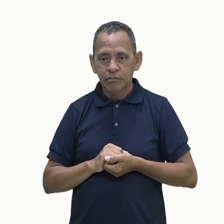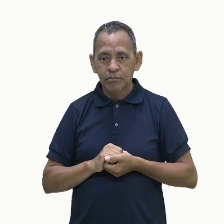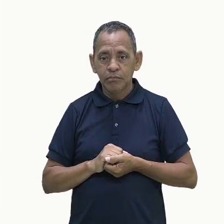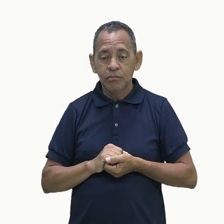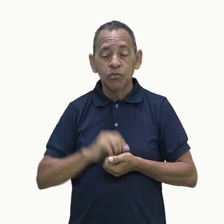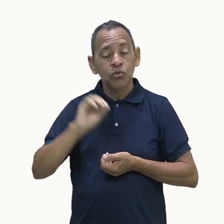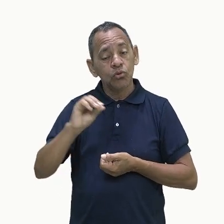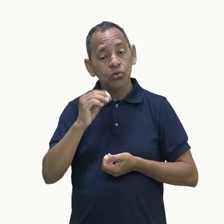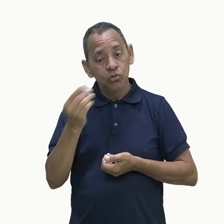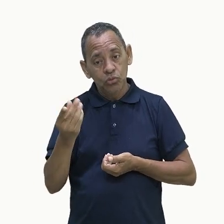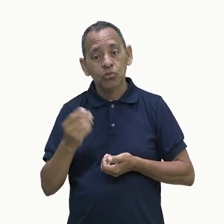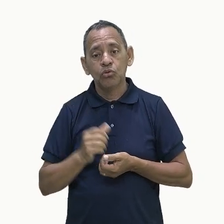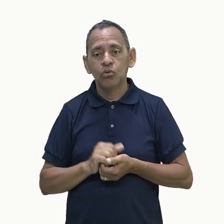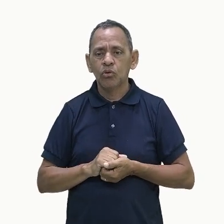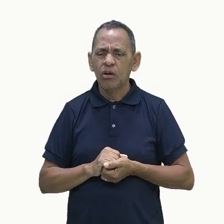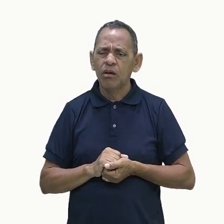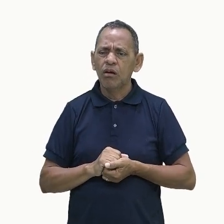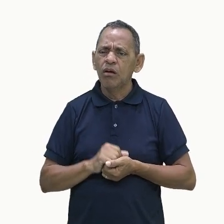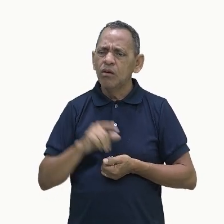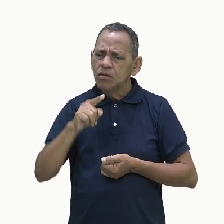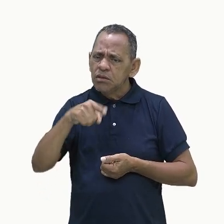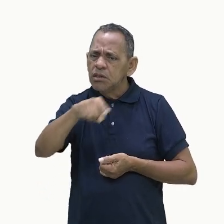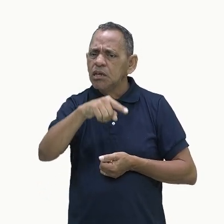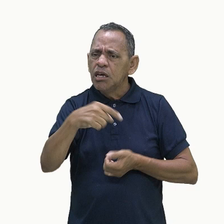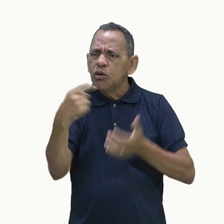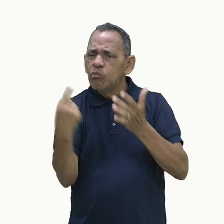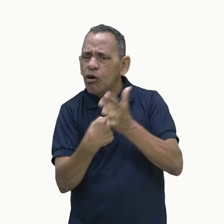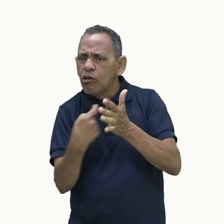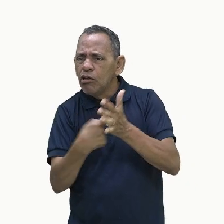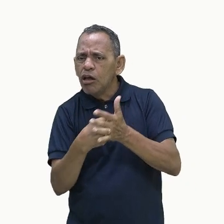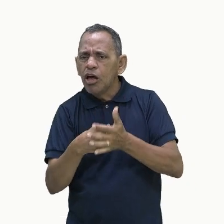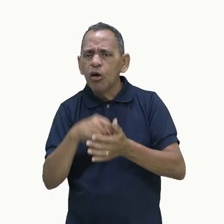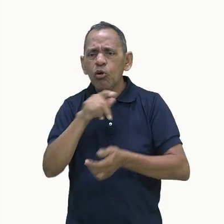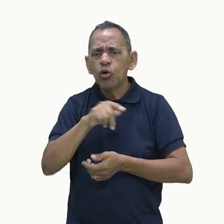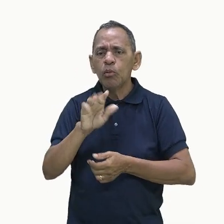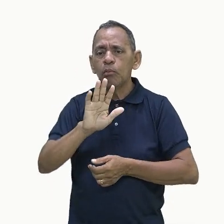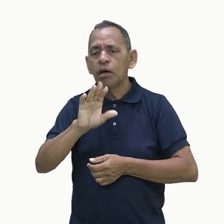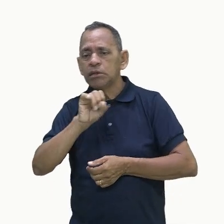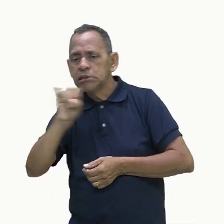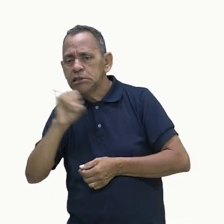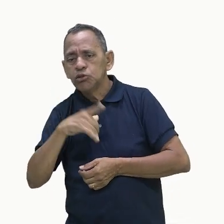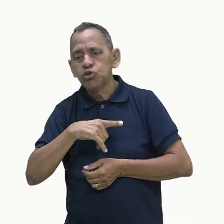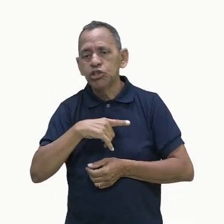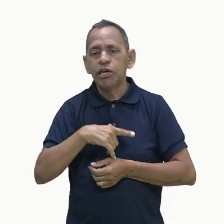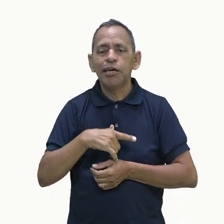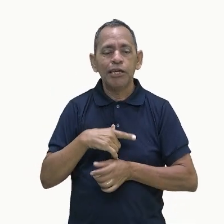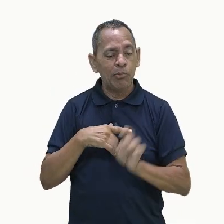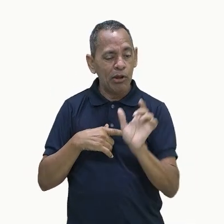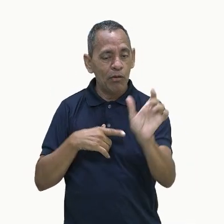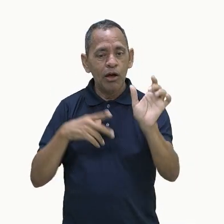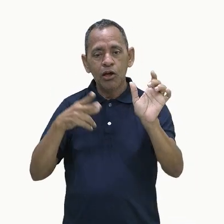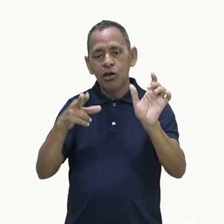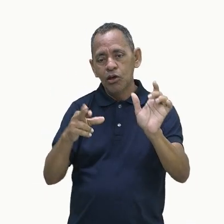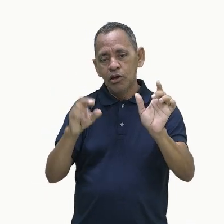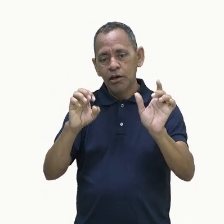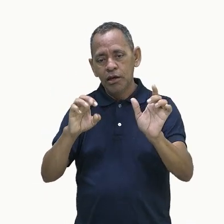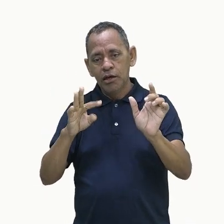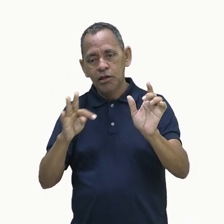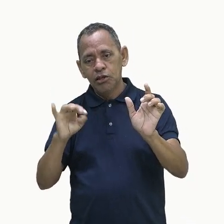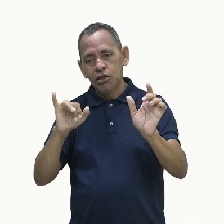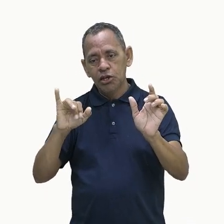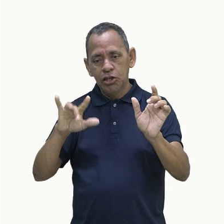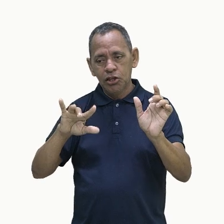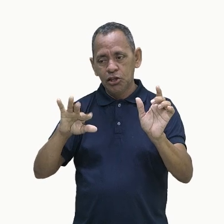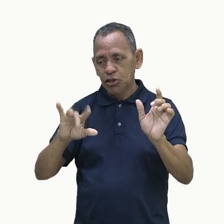você pode estar se perguntando, mas professora, mas se não vier essa palavra retilíneo, se não vier, você já sabe que vai